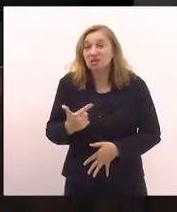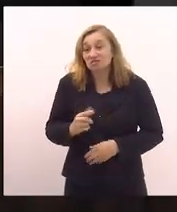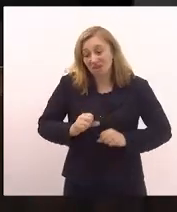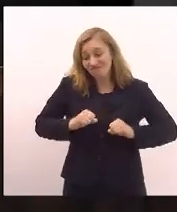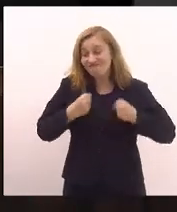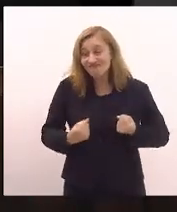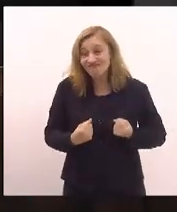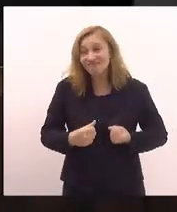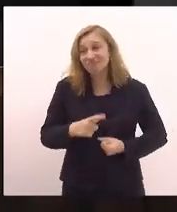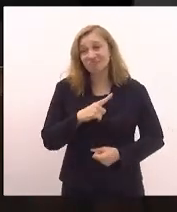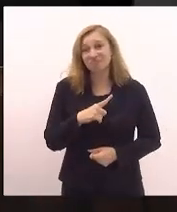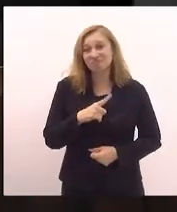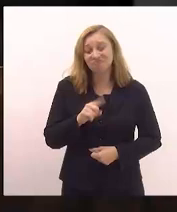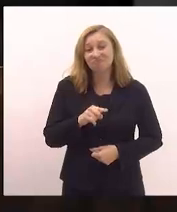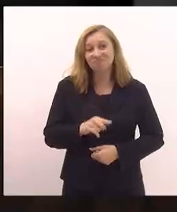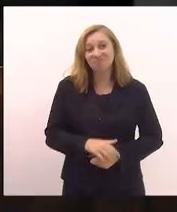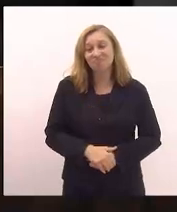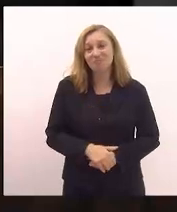busquei.